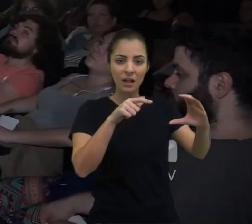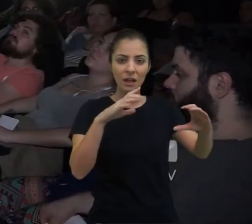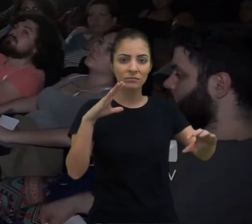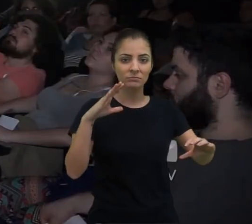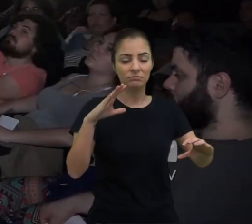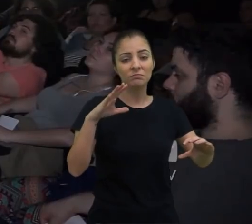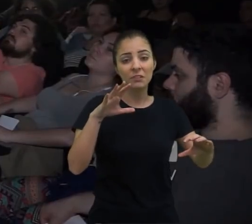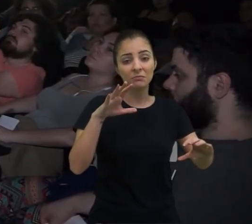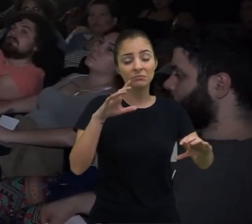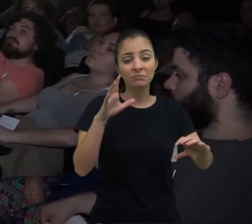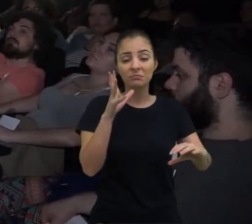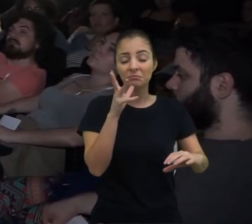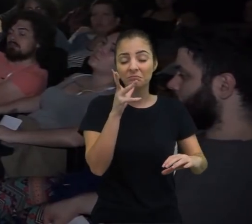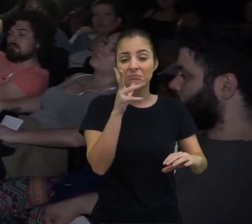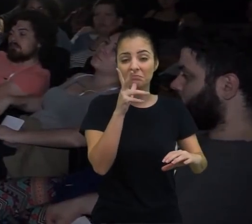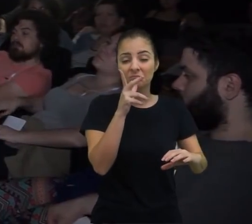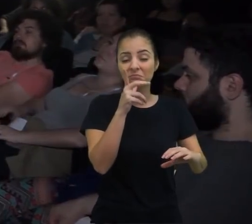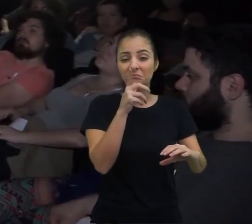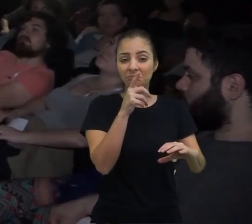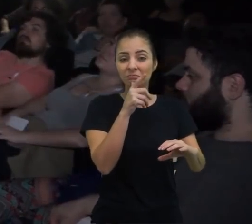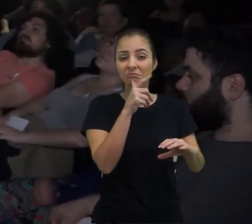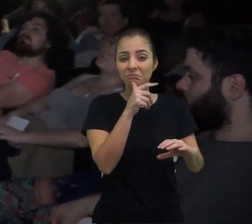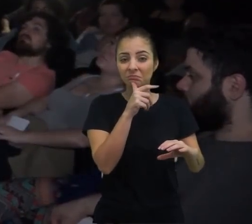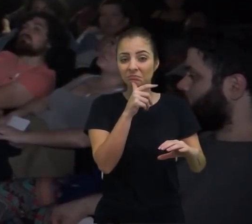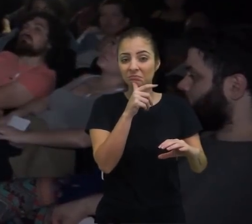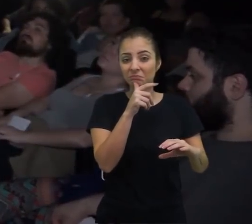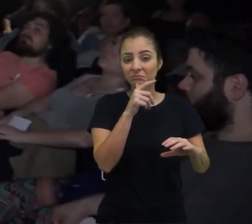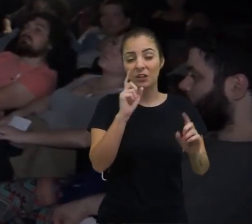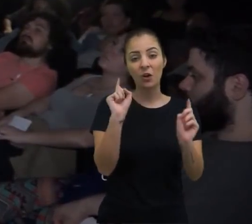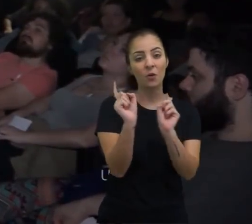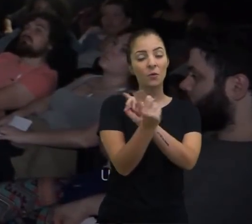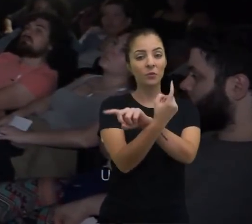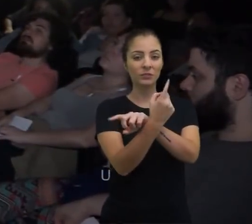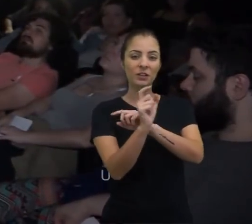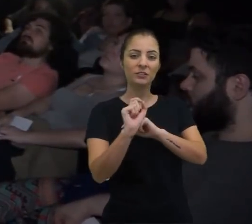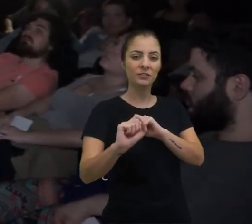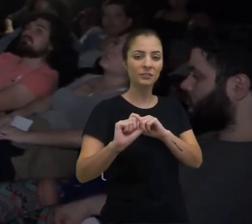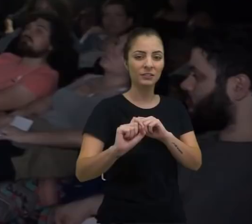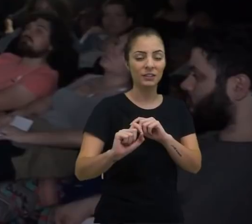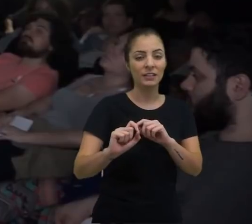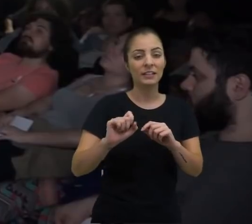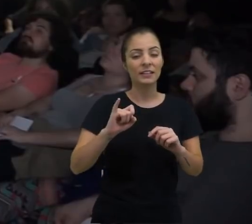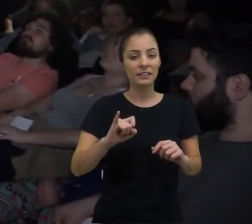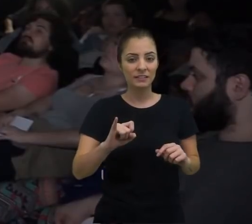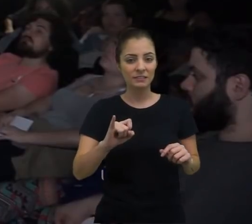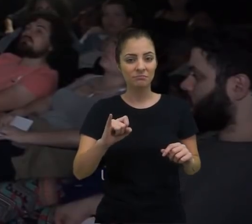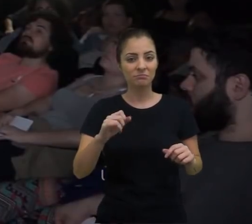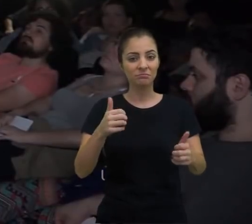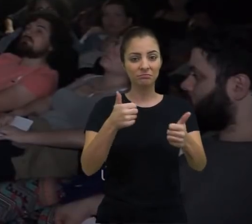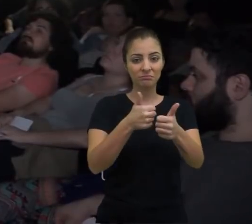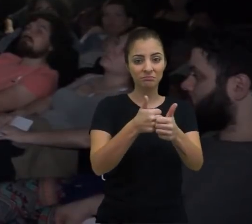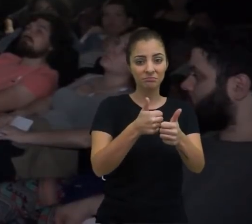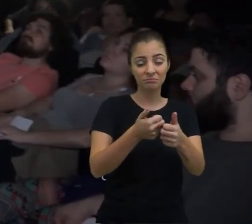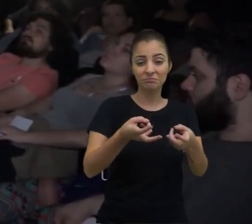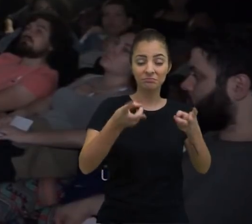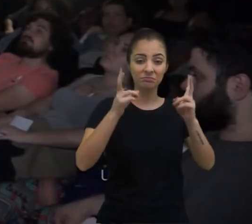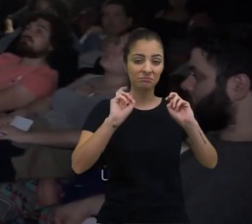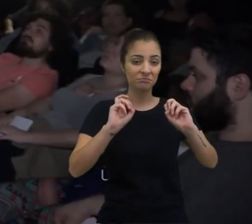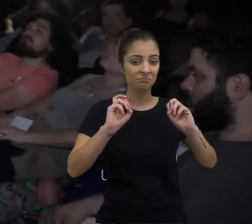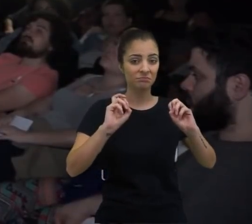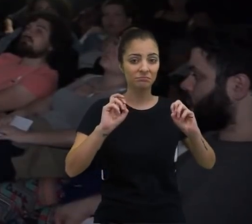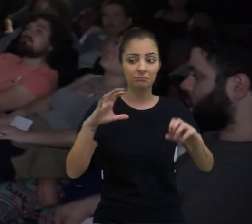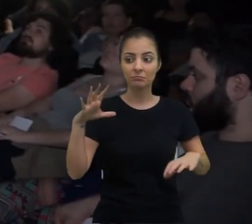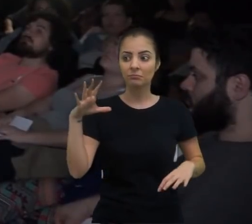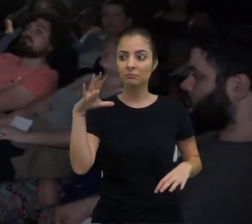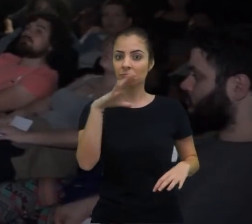câmera lenta. E aí no oposto, o observador que está próximo do buraco negro, ele vai ver todo o resto do universo passando muito